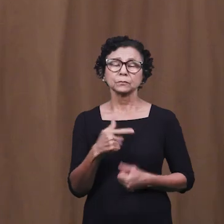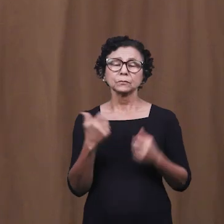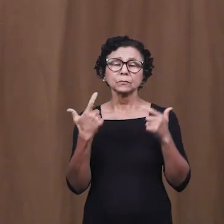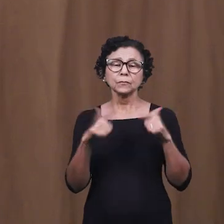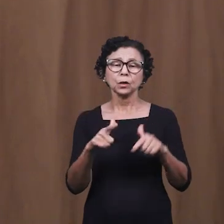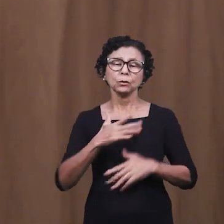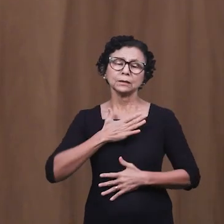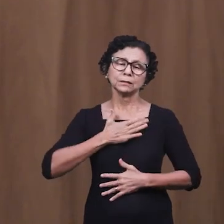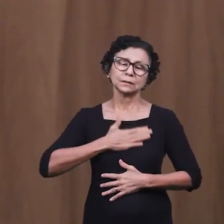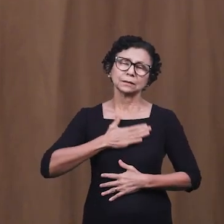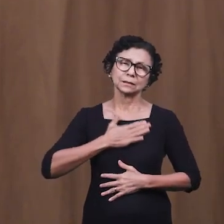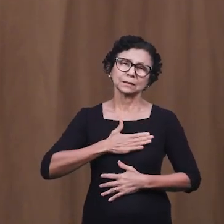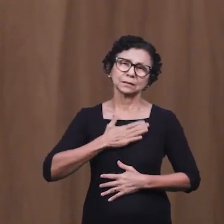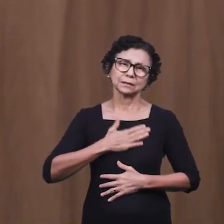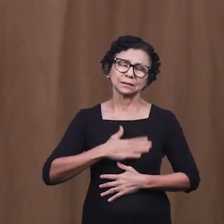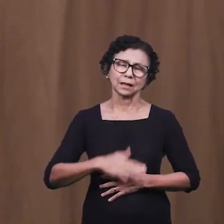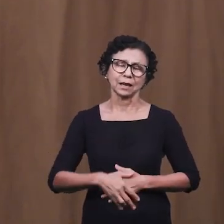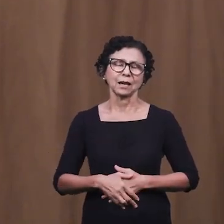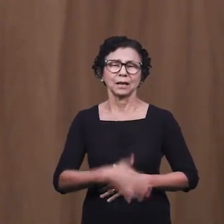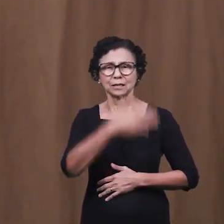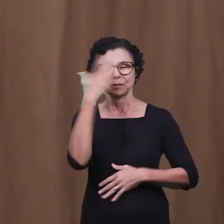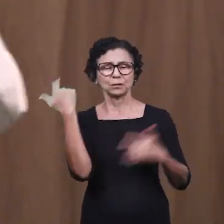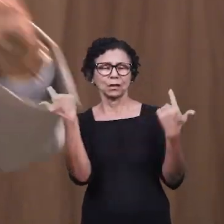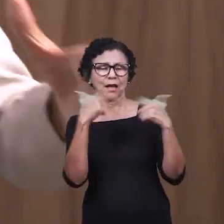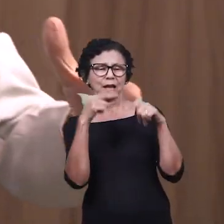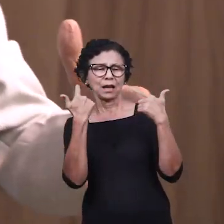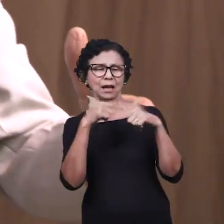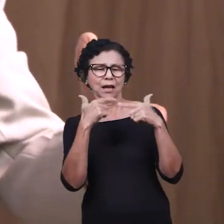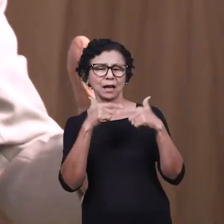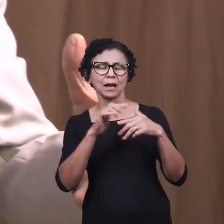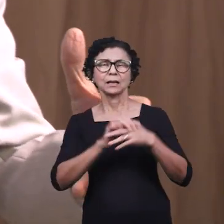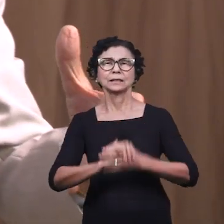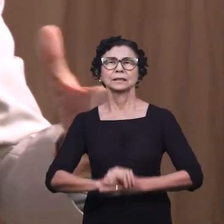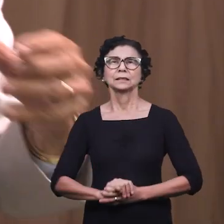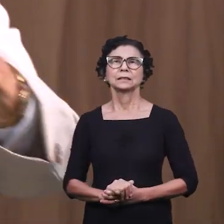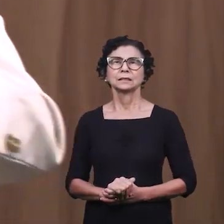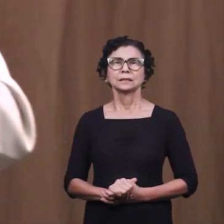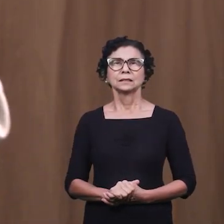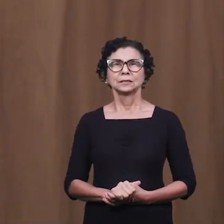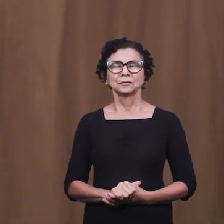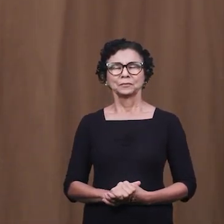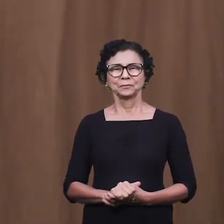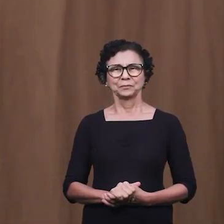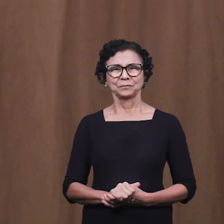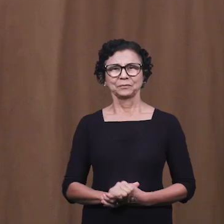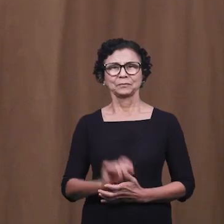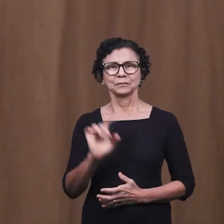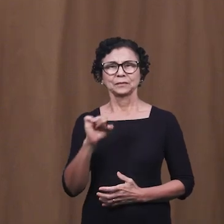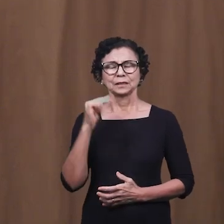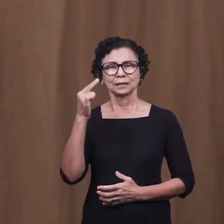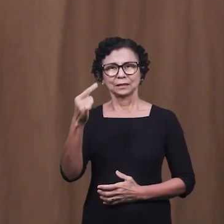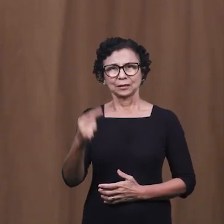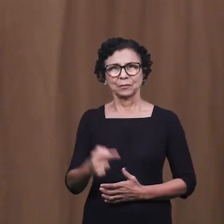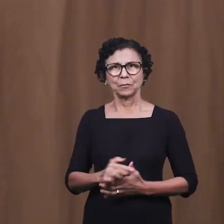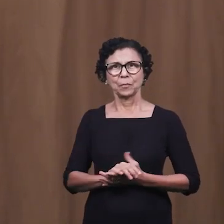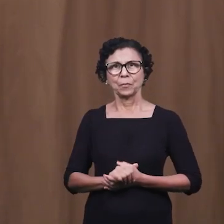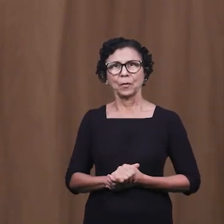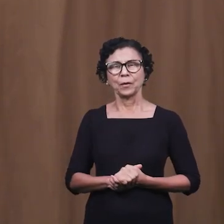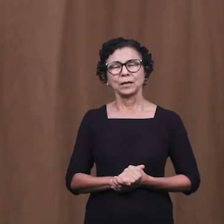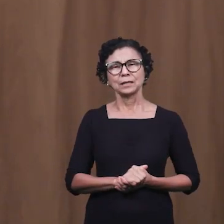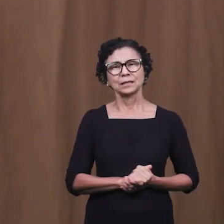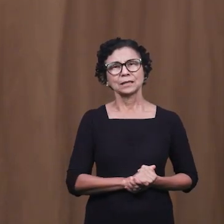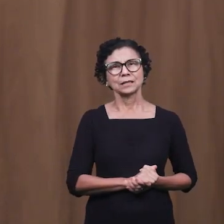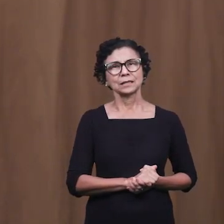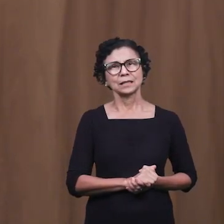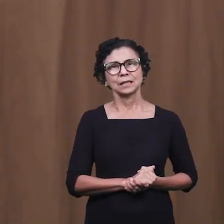né, e achincalhado por todos. Ele conhece aquele homem, né? E depois transporta esse homem